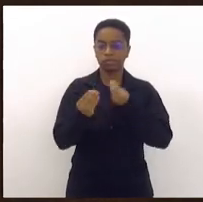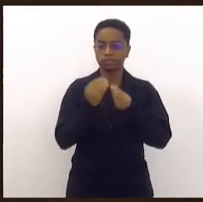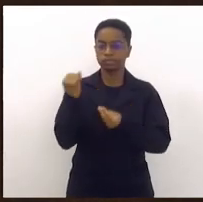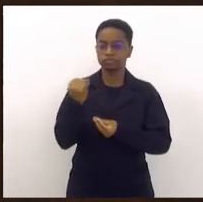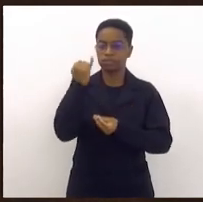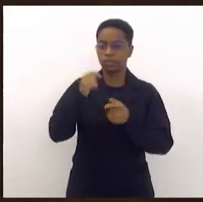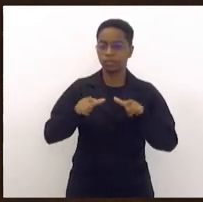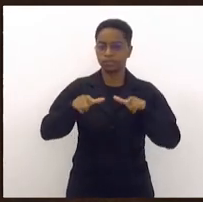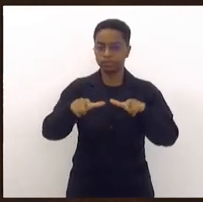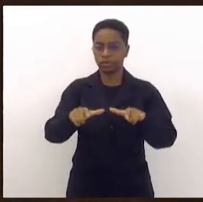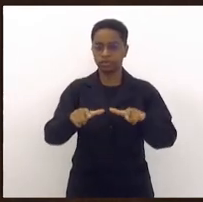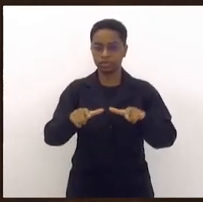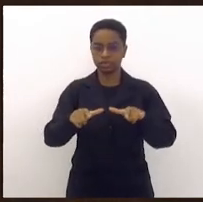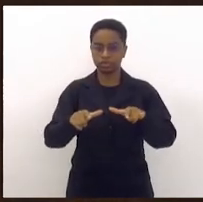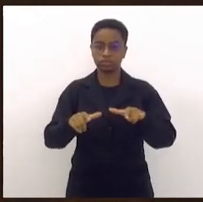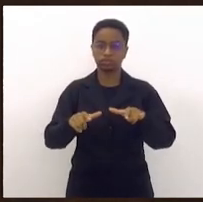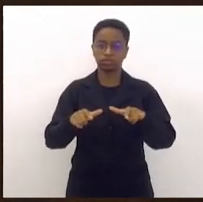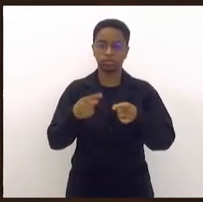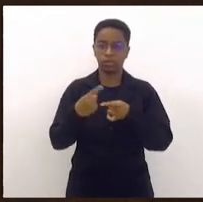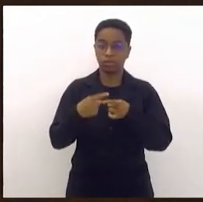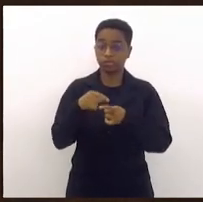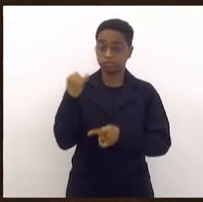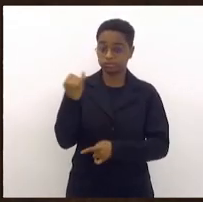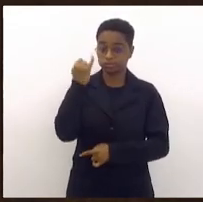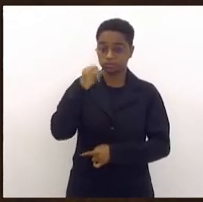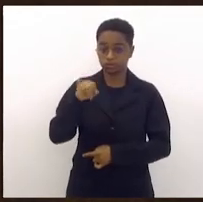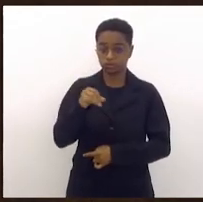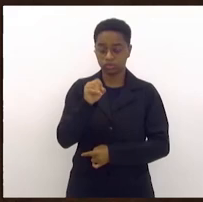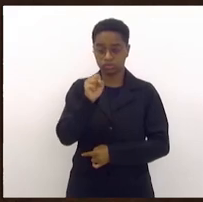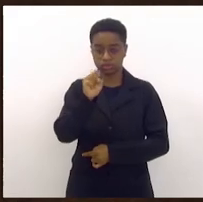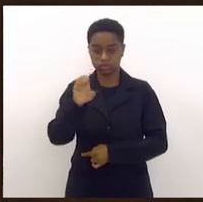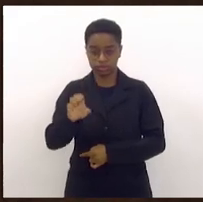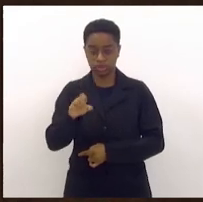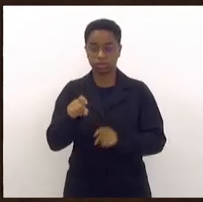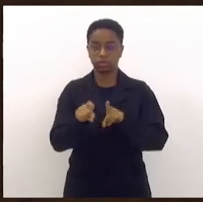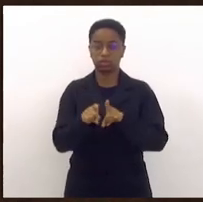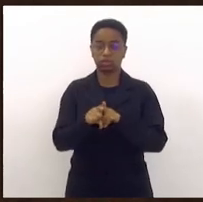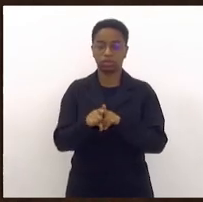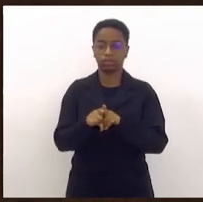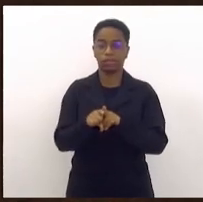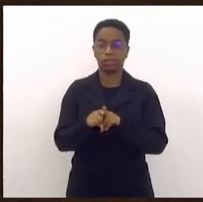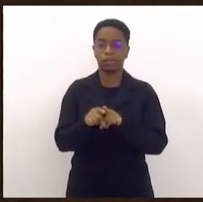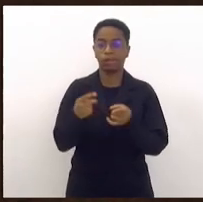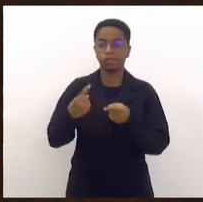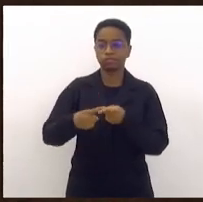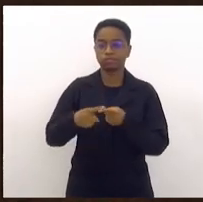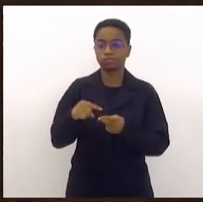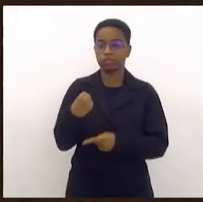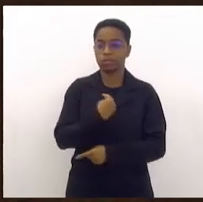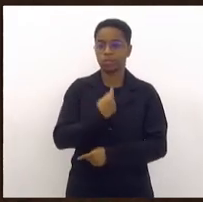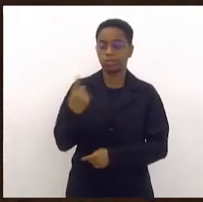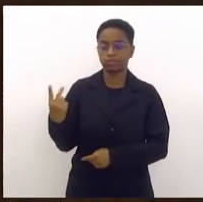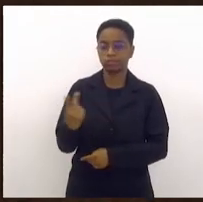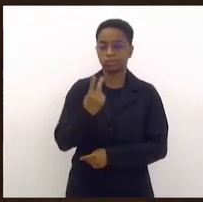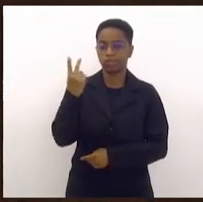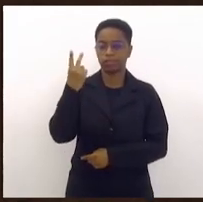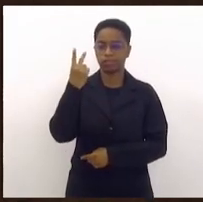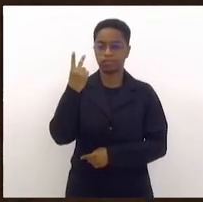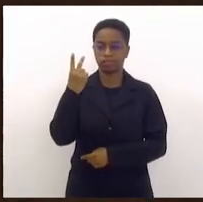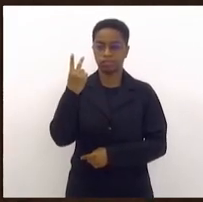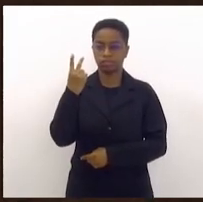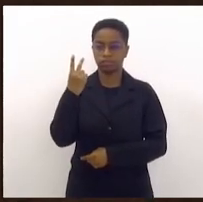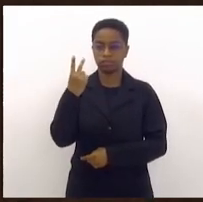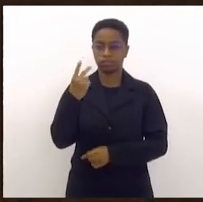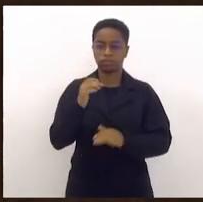diploma, tanto a importância de José de Alencar nesse sentido, mas principalmente de nós valorizar